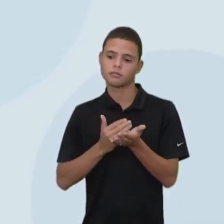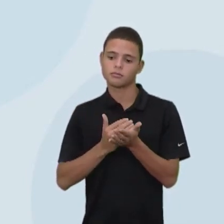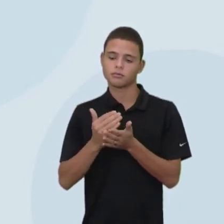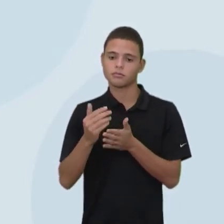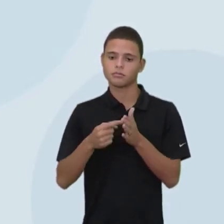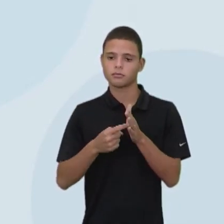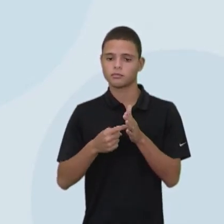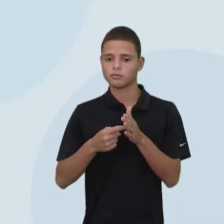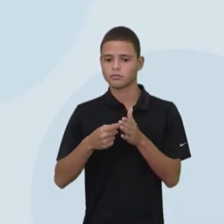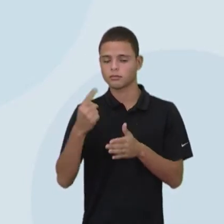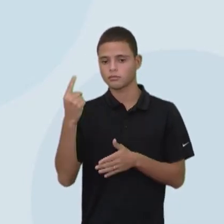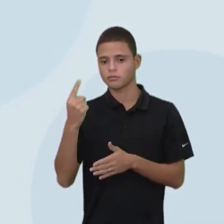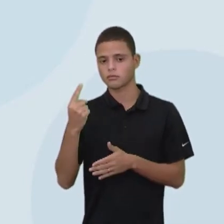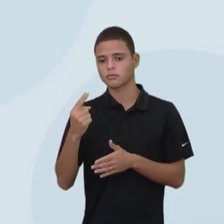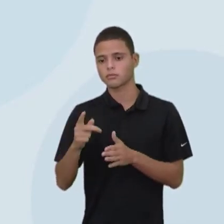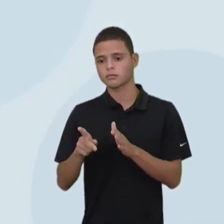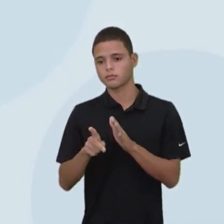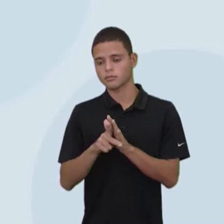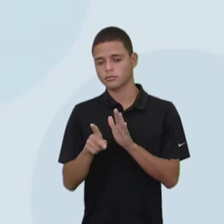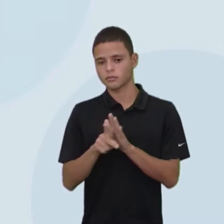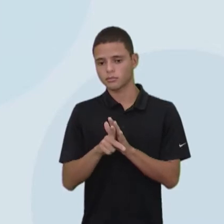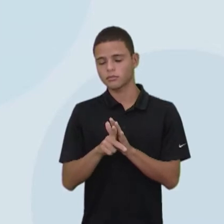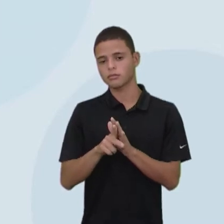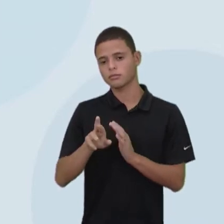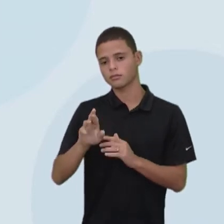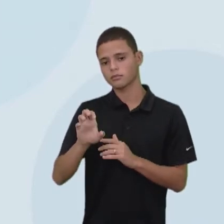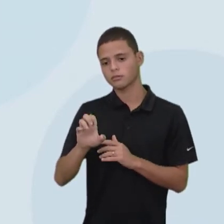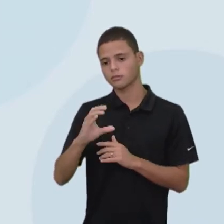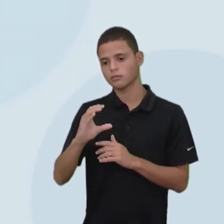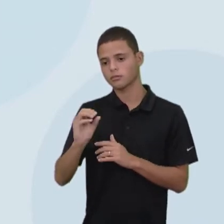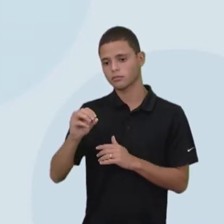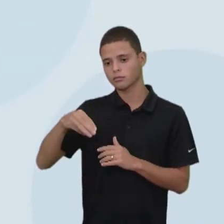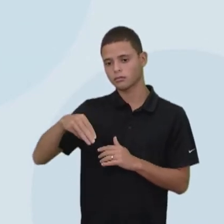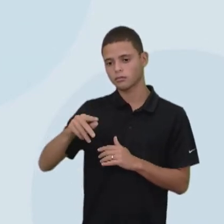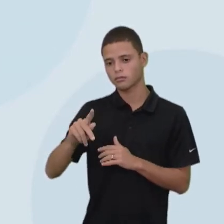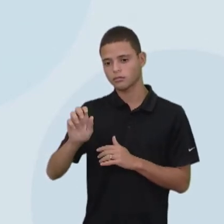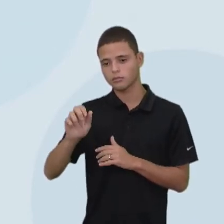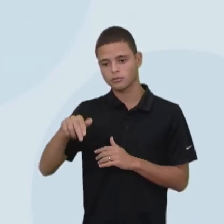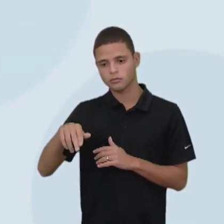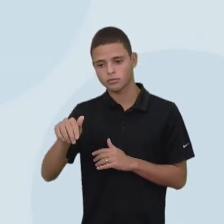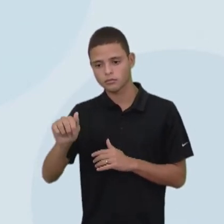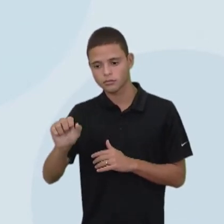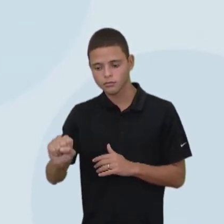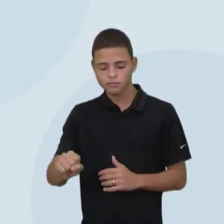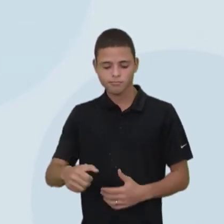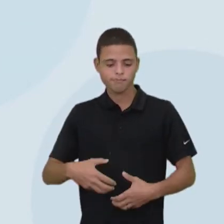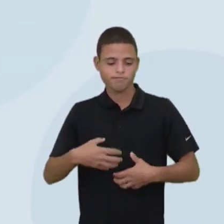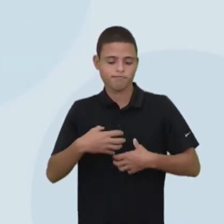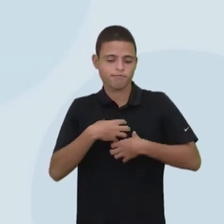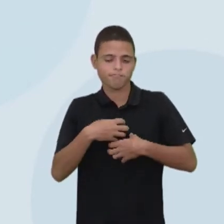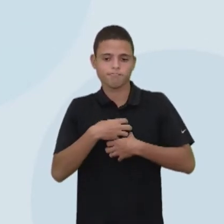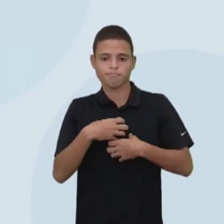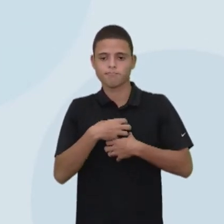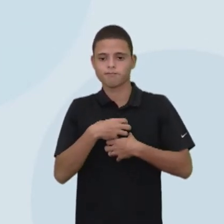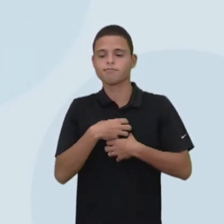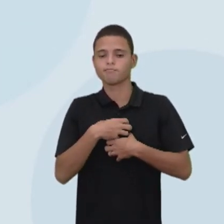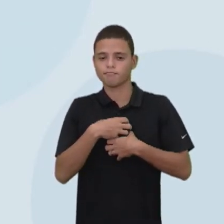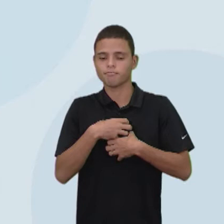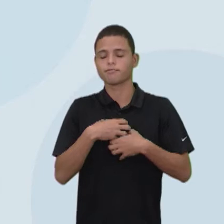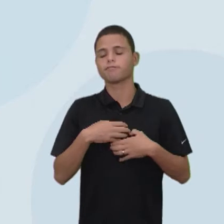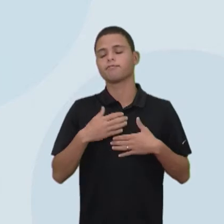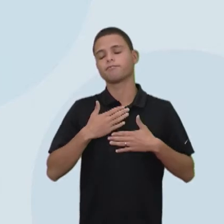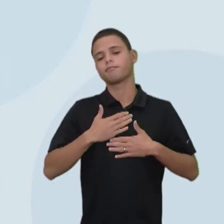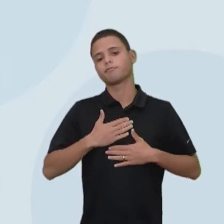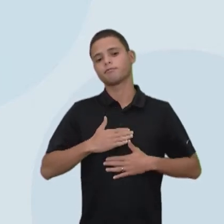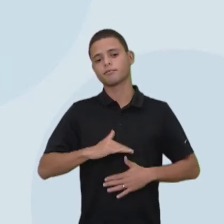de recompensa. Então ela se sente satisfeita num primeiro momento, mas logo depois entra